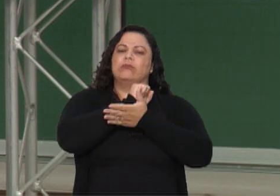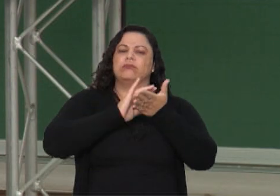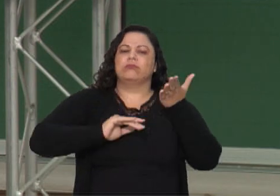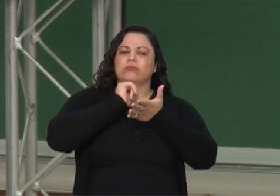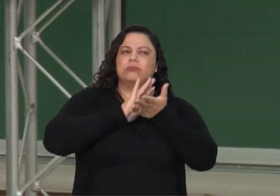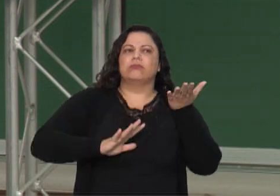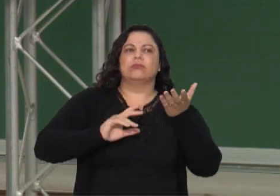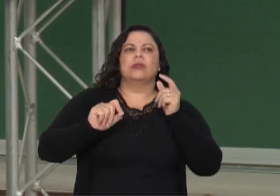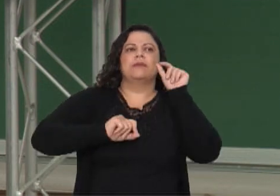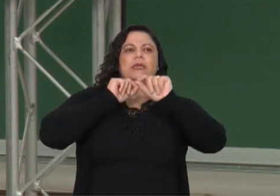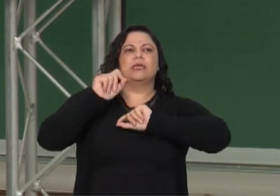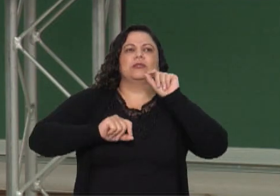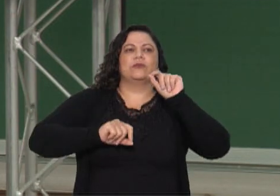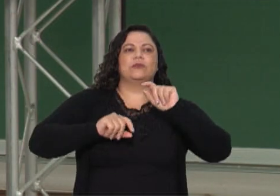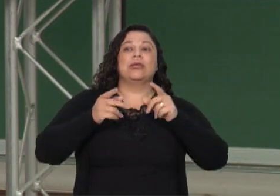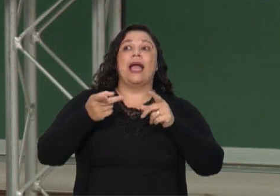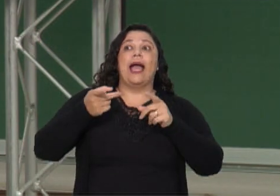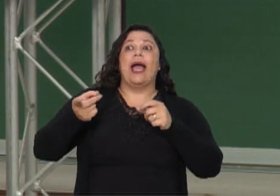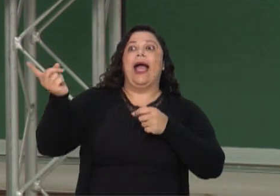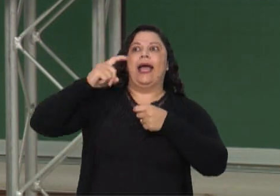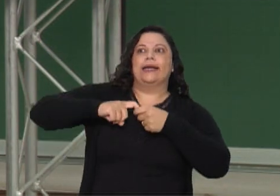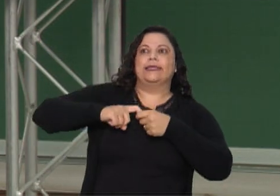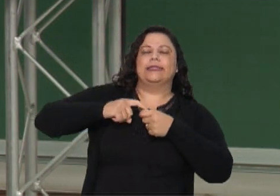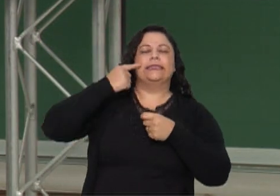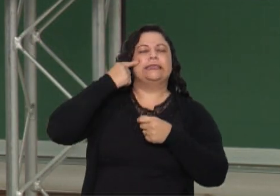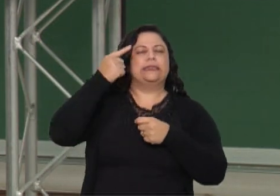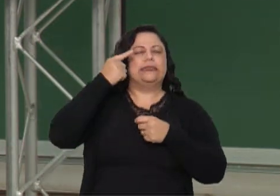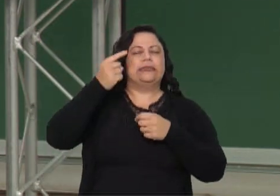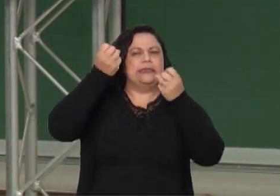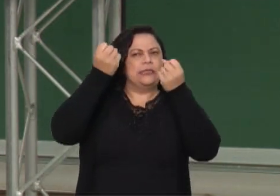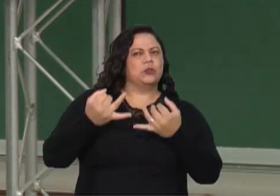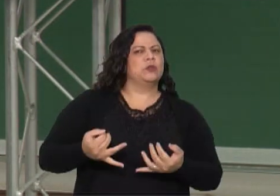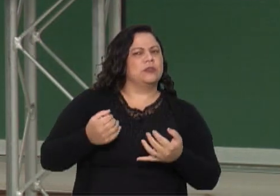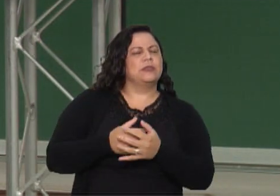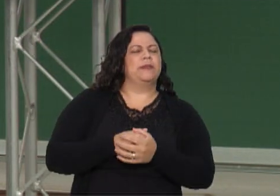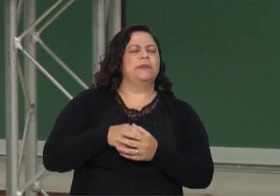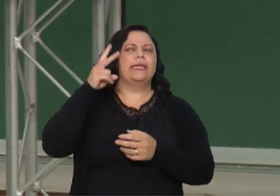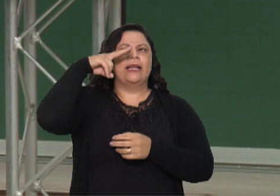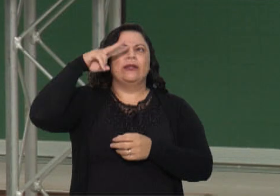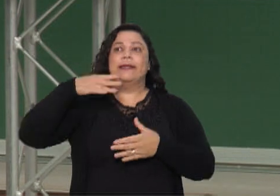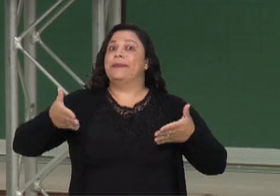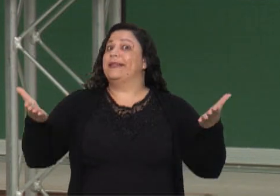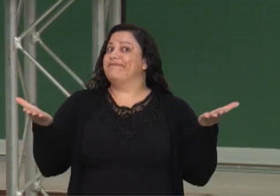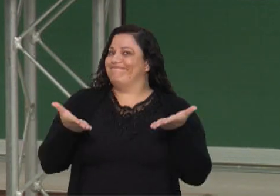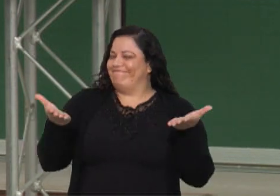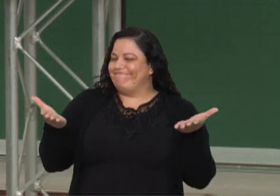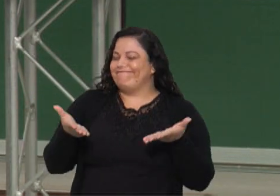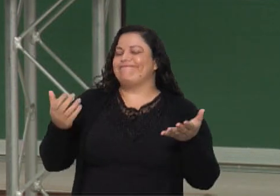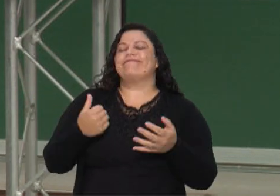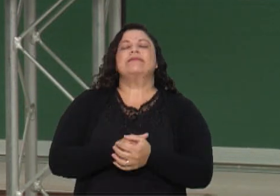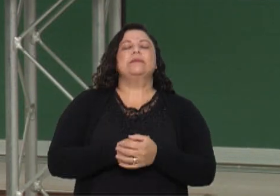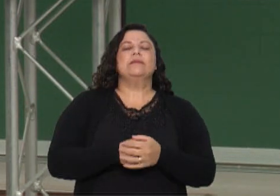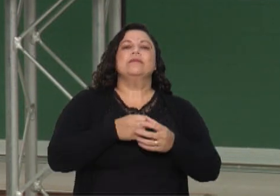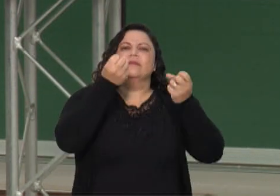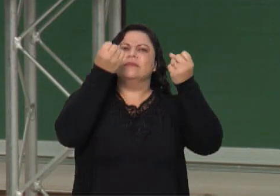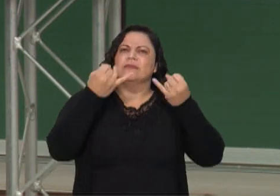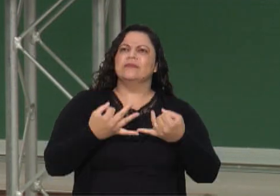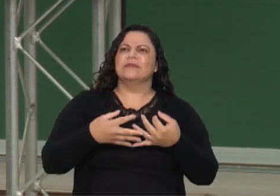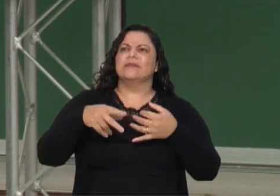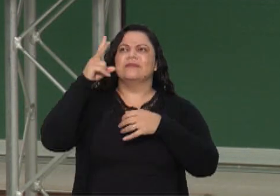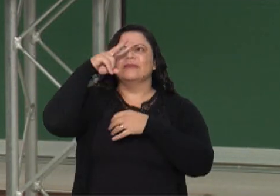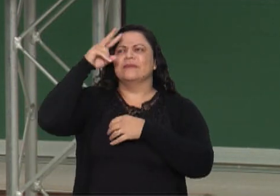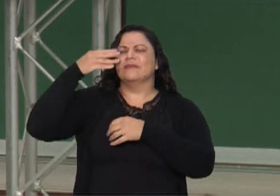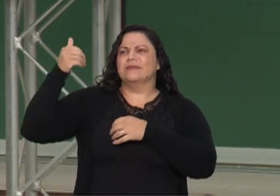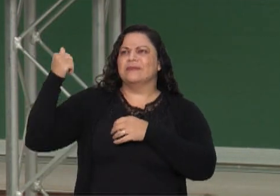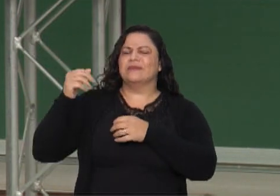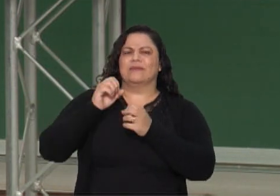vocês aqui. Antes de eu falar desse exercício, deixa eu comentar uma coisa com vocês que eu lembrei agora. Eu comentei com vocês que sobre